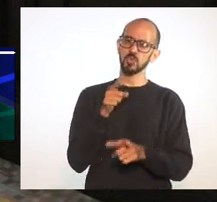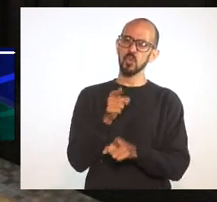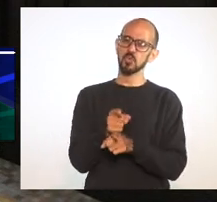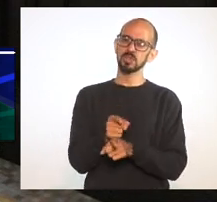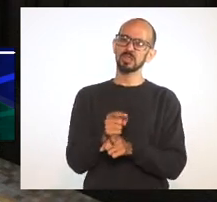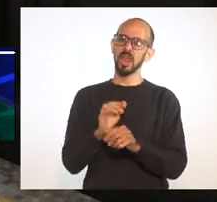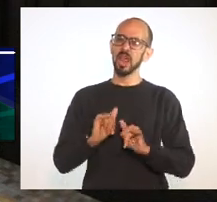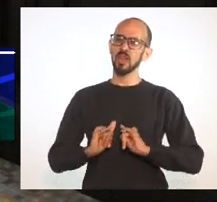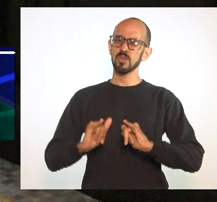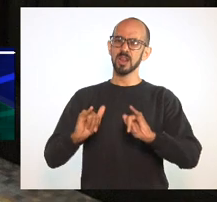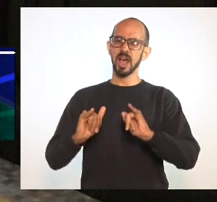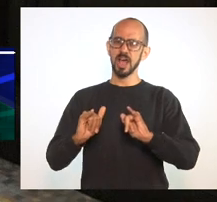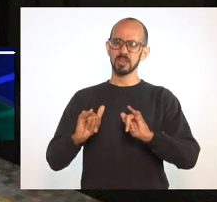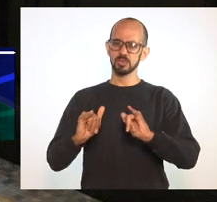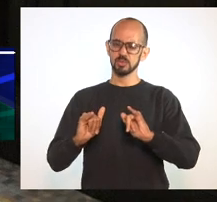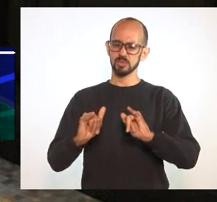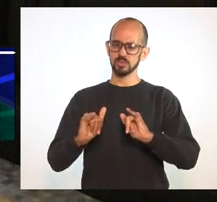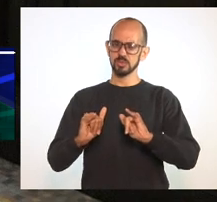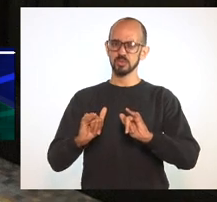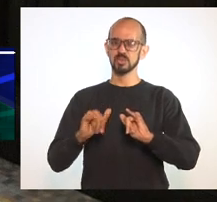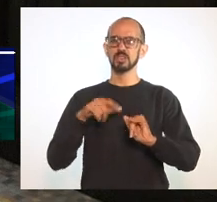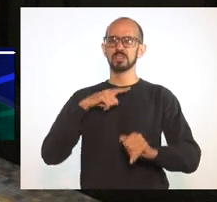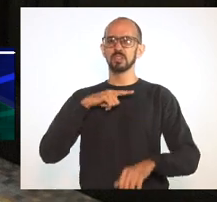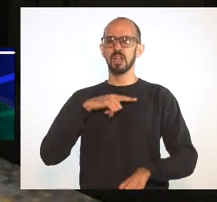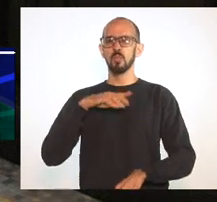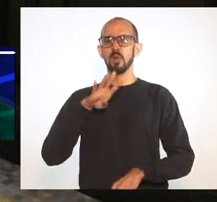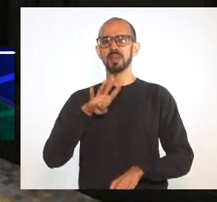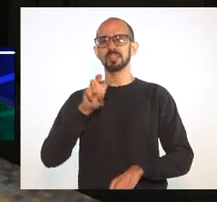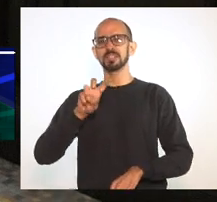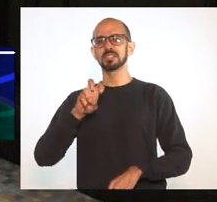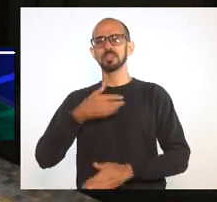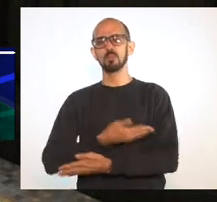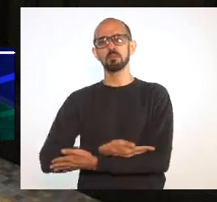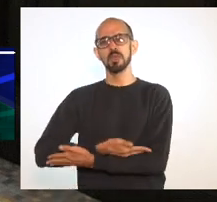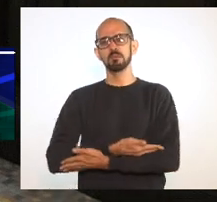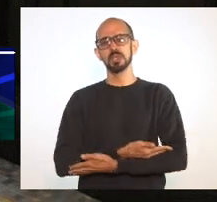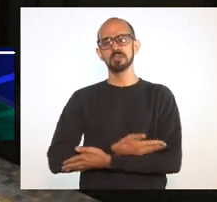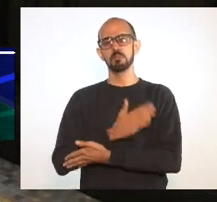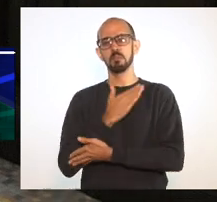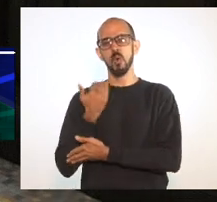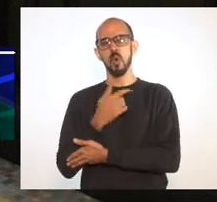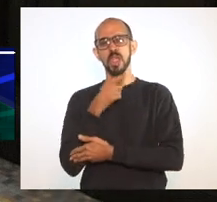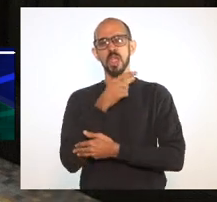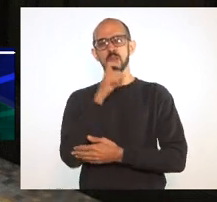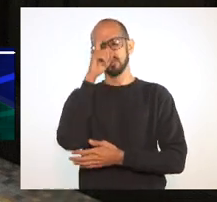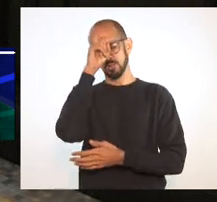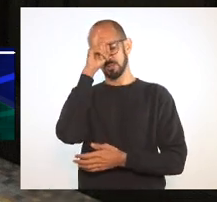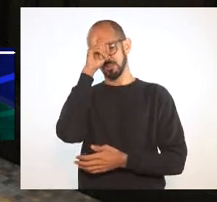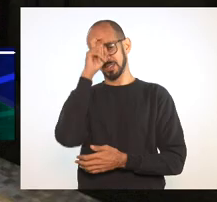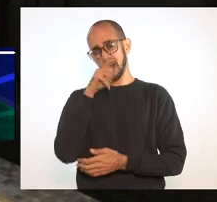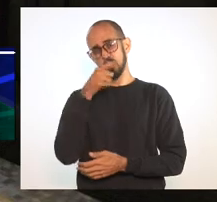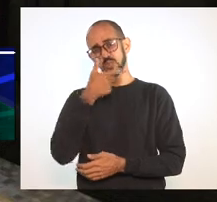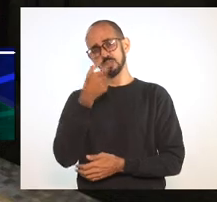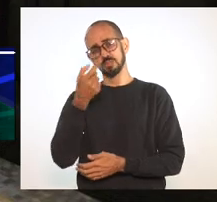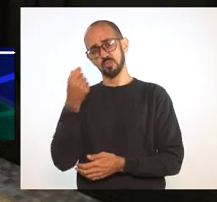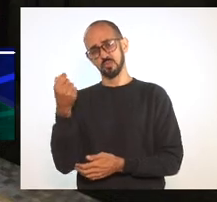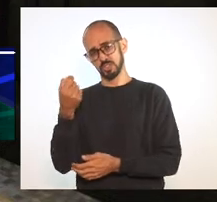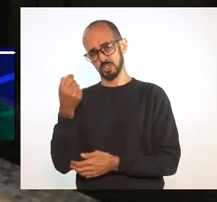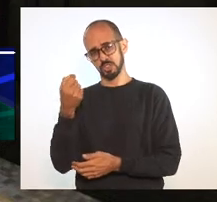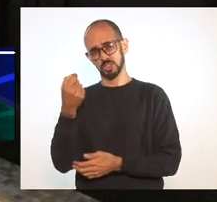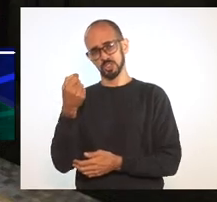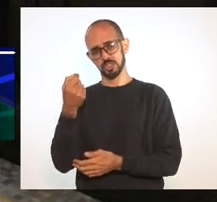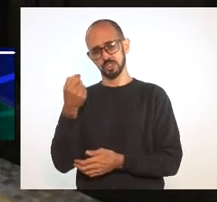dados de pelo menos 45 bebês que morreram no Hospital da Mulher de Cabo Frio em 2020.